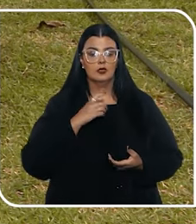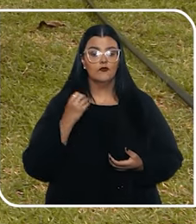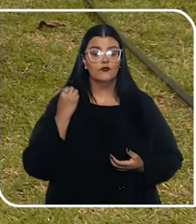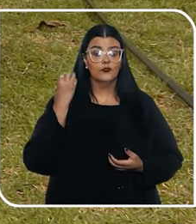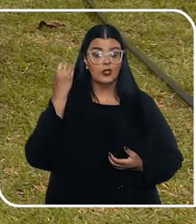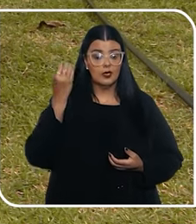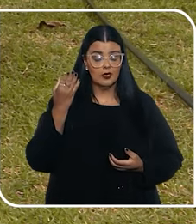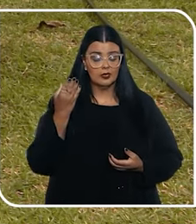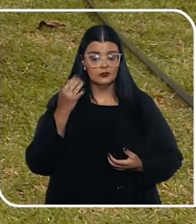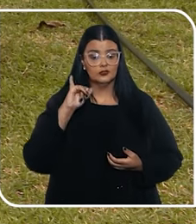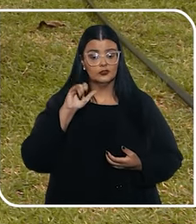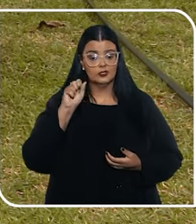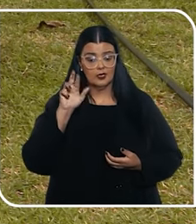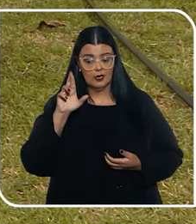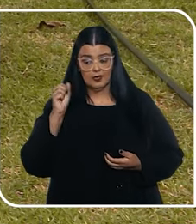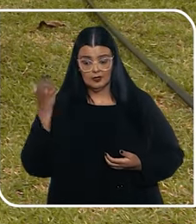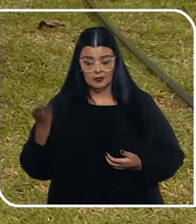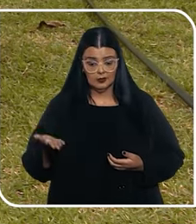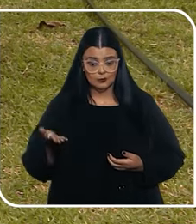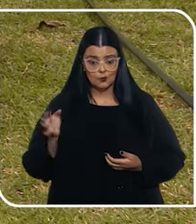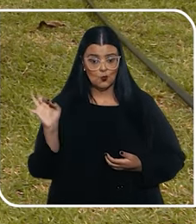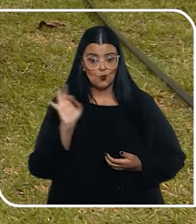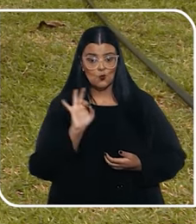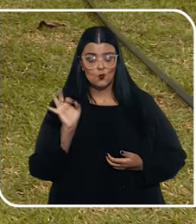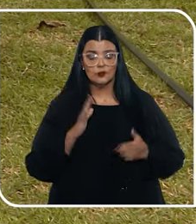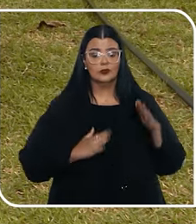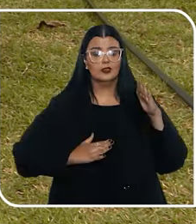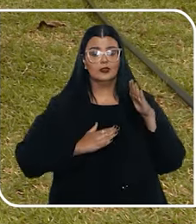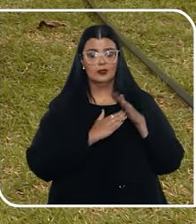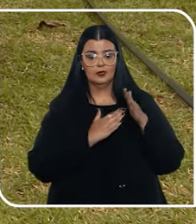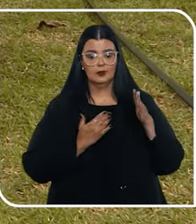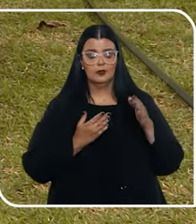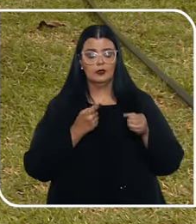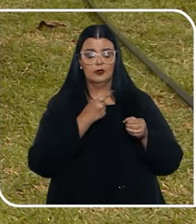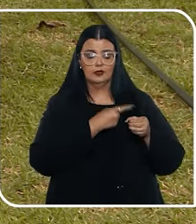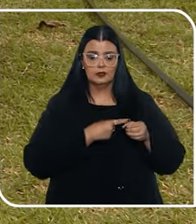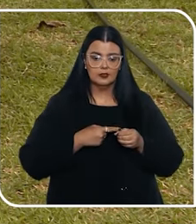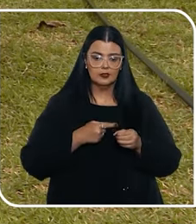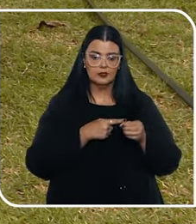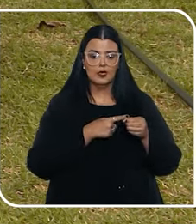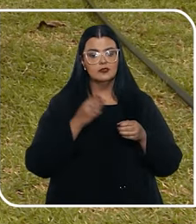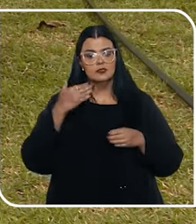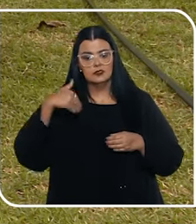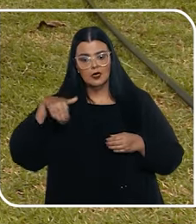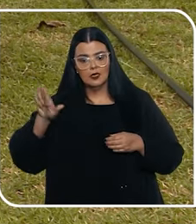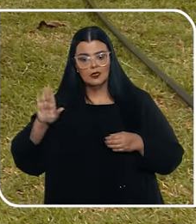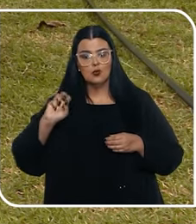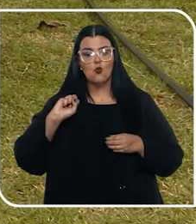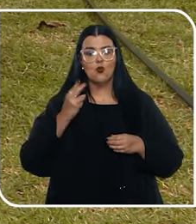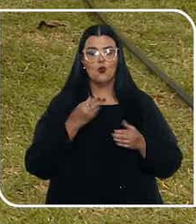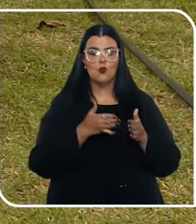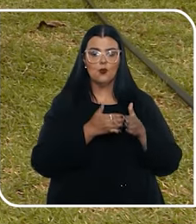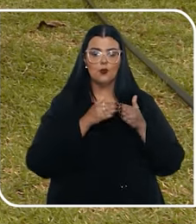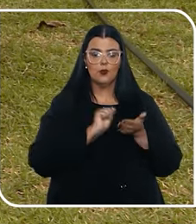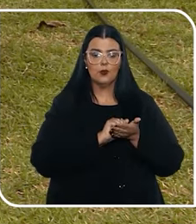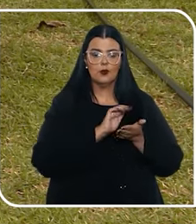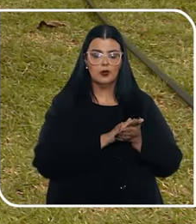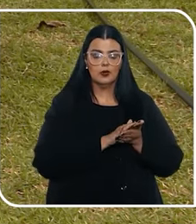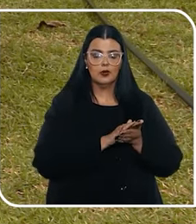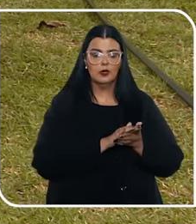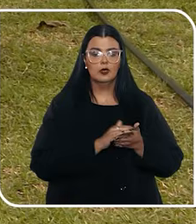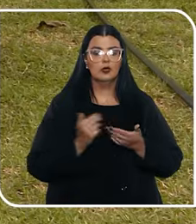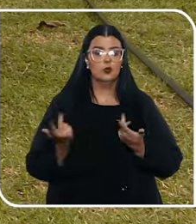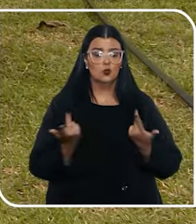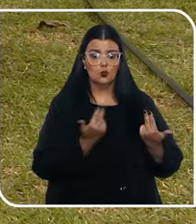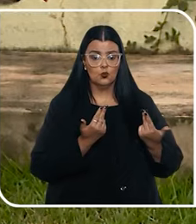de viagens da senhora Yara. Ausências temporárias da cidade ou quando solicitado.